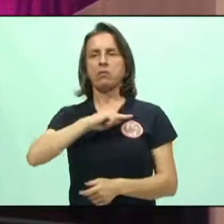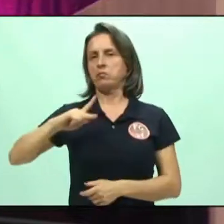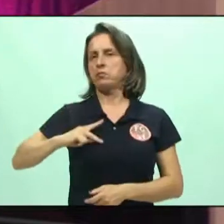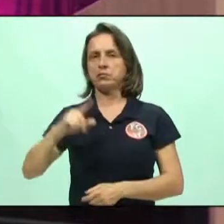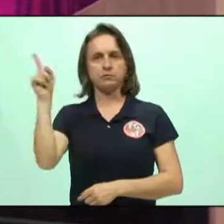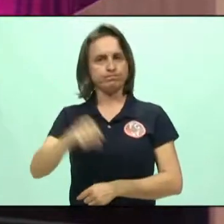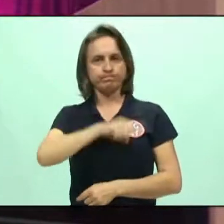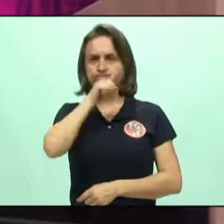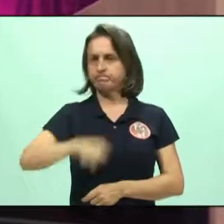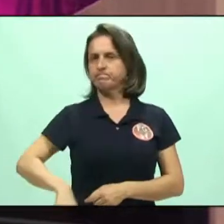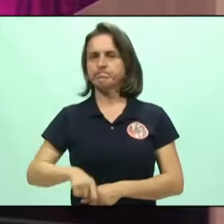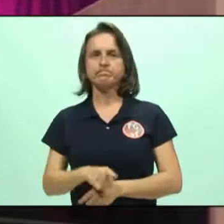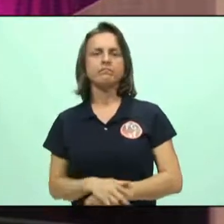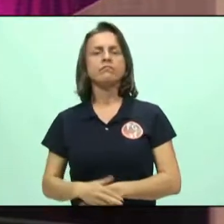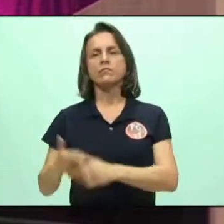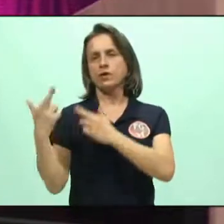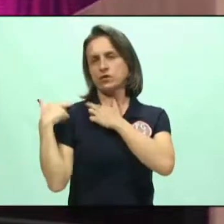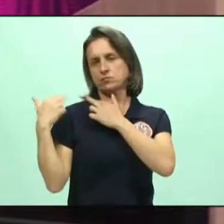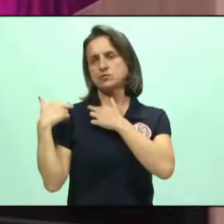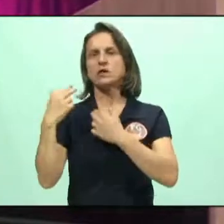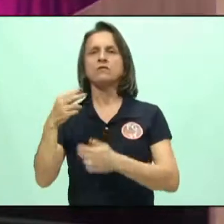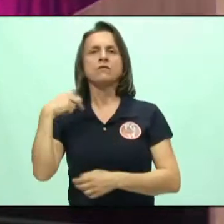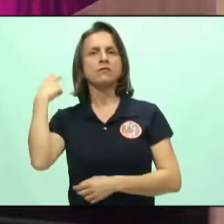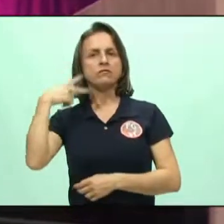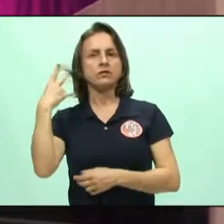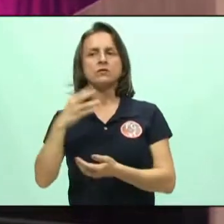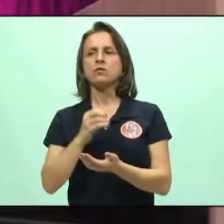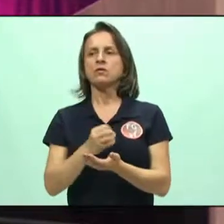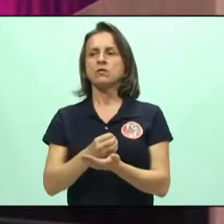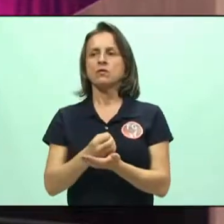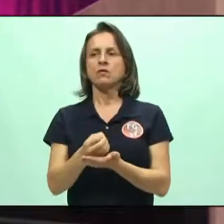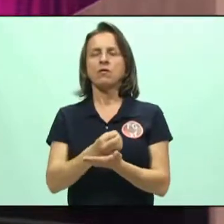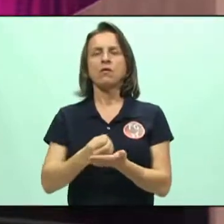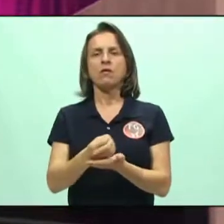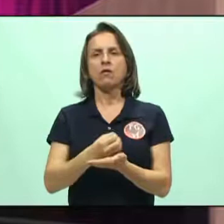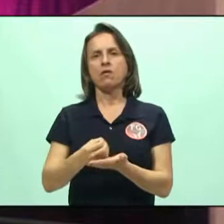Itajaí autoria Otto Luiz Quintino Júnior